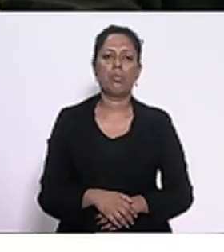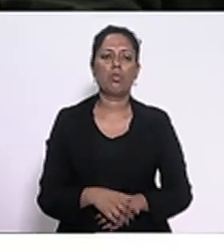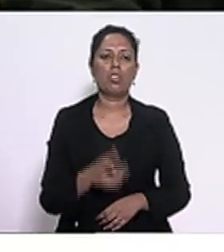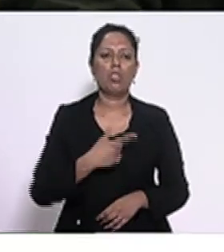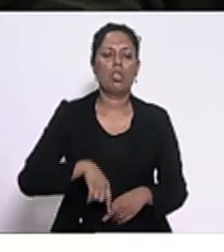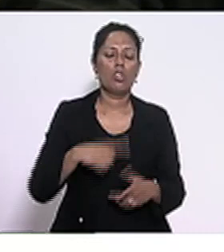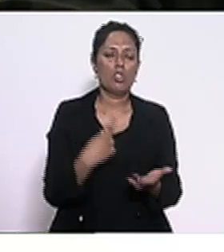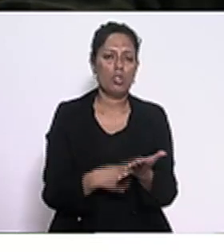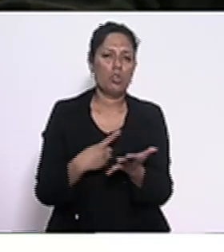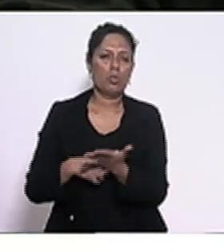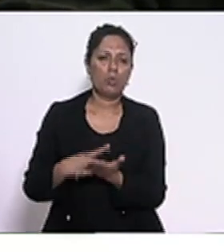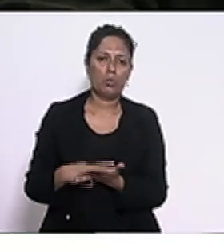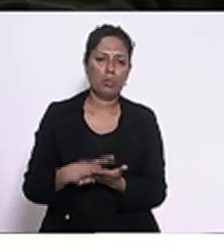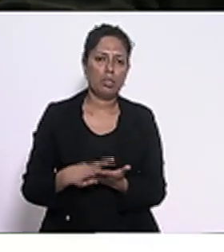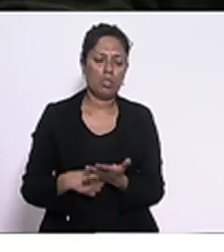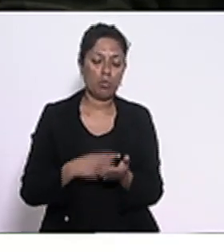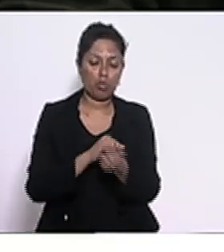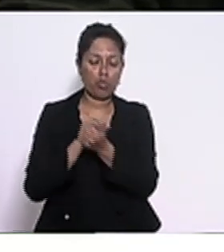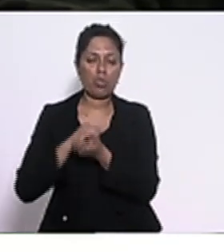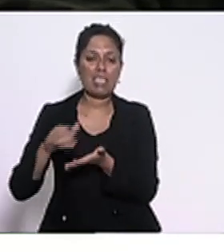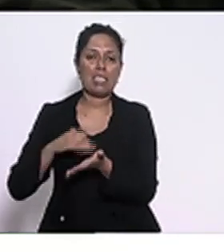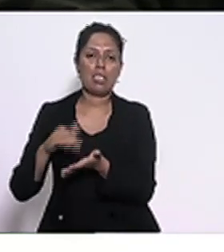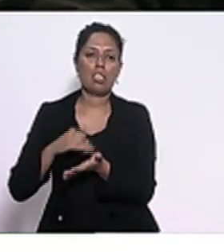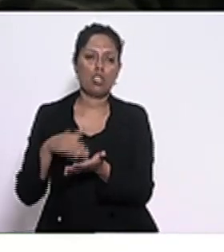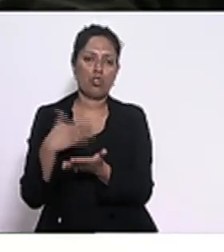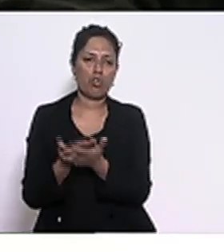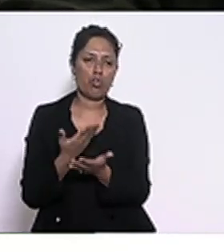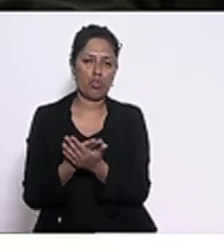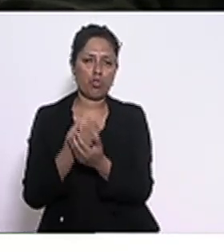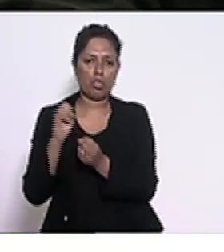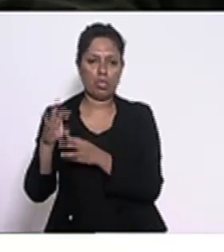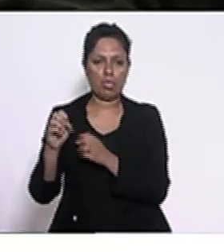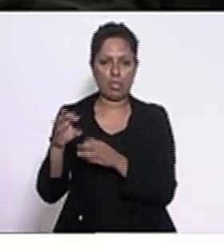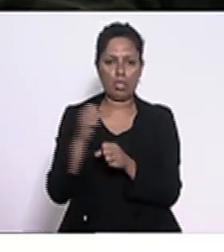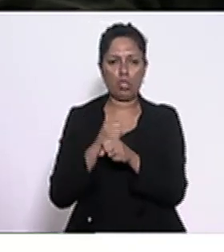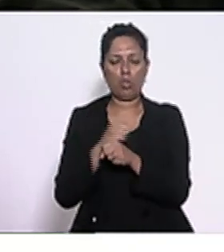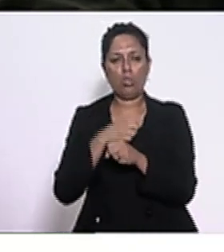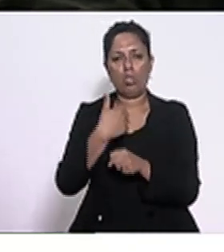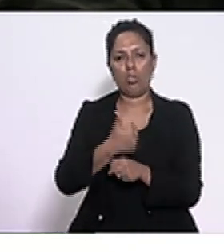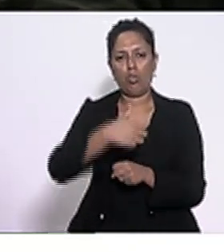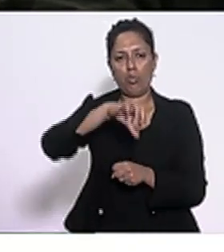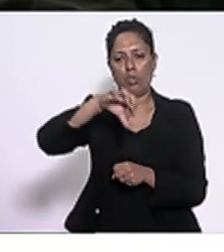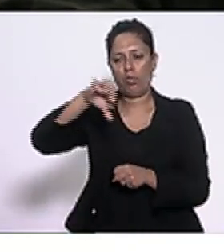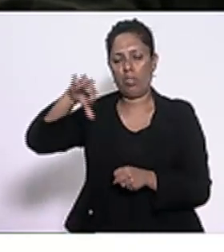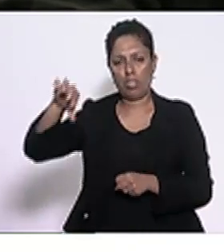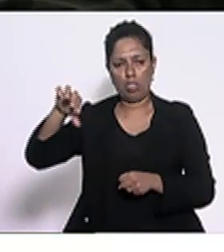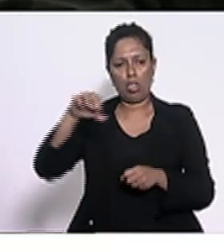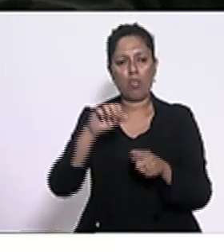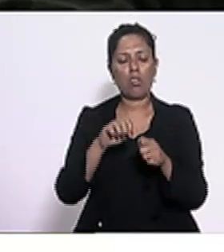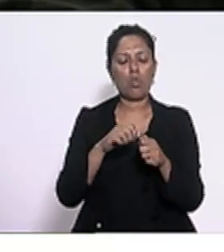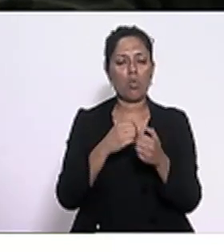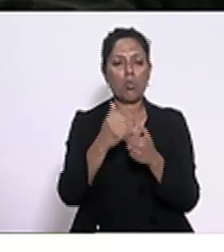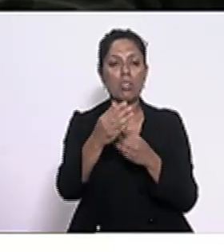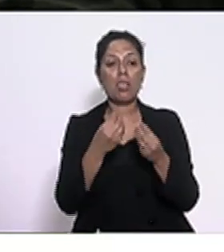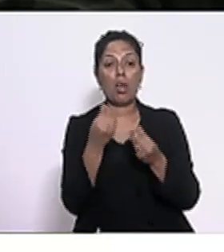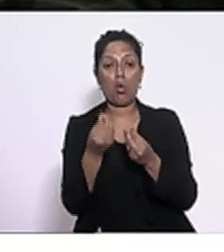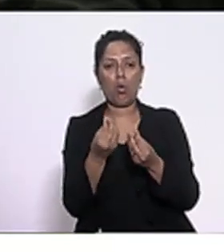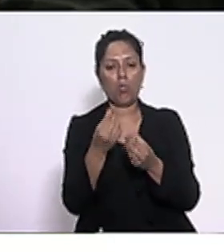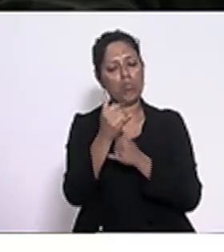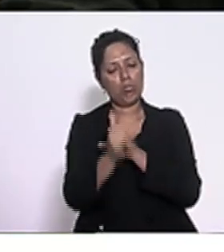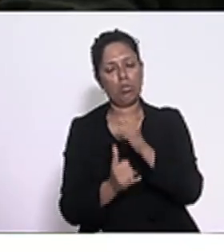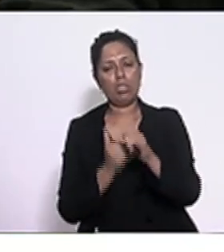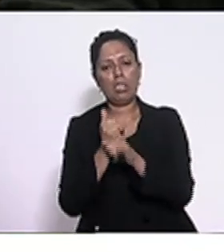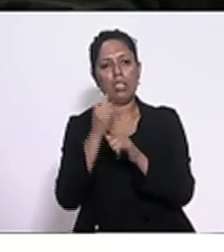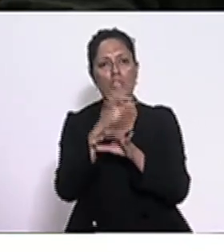Combinamos, então, com a Secretaria de Educação, que em 99 o sistema seria informatizado. Assim